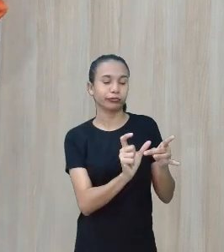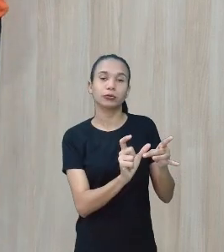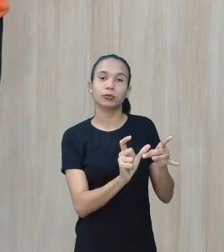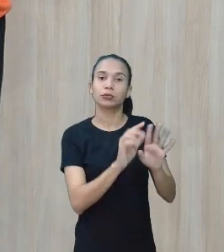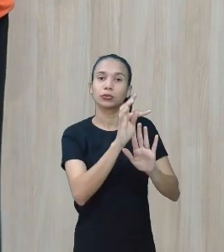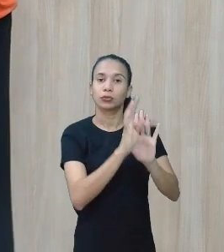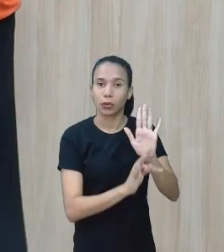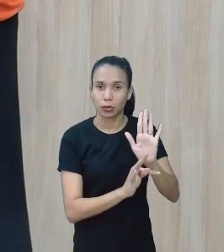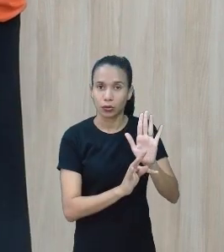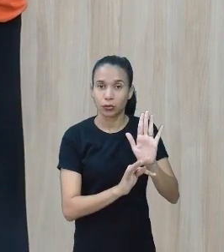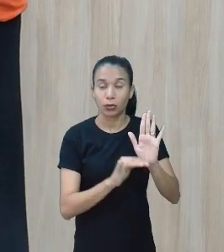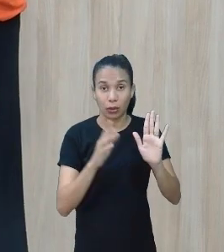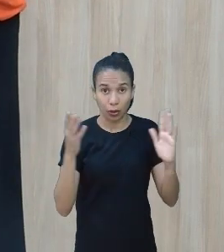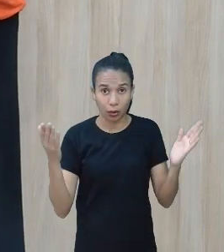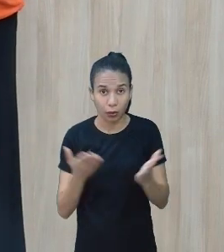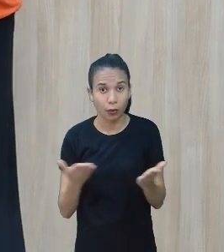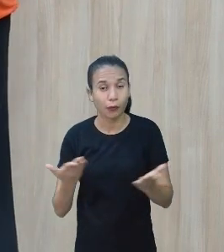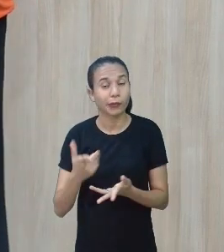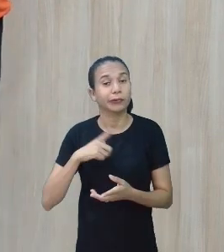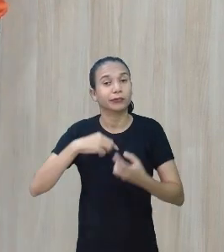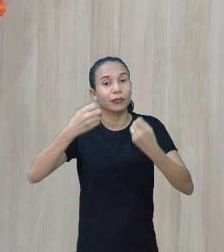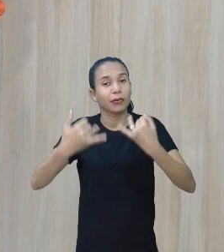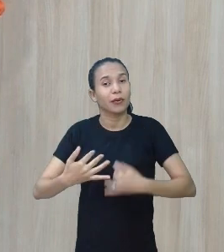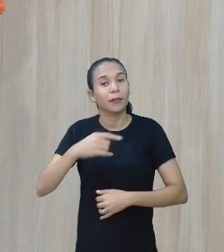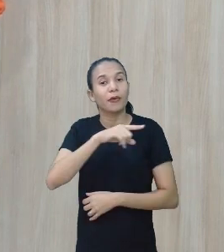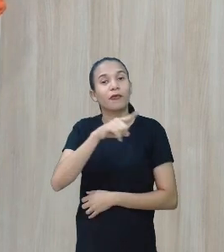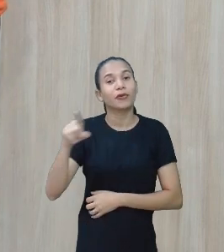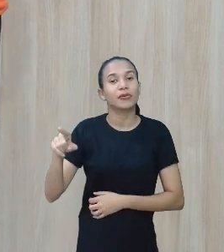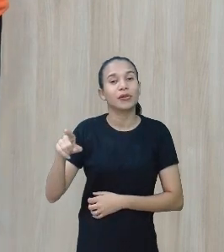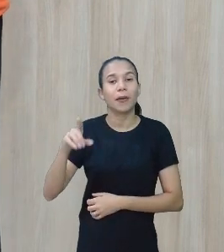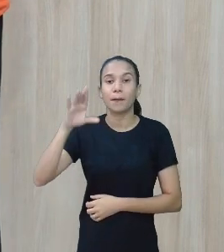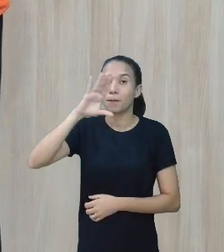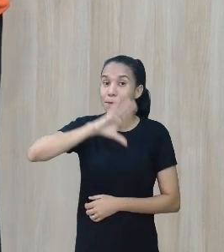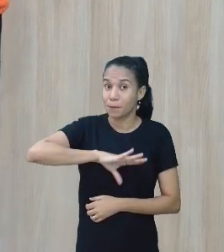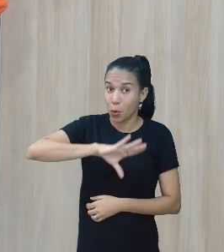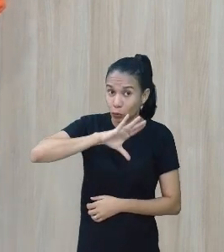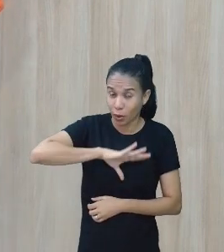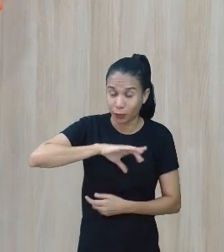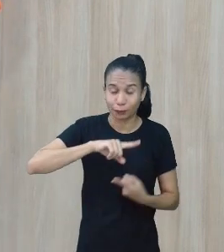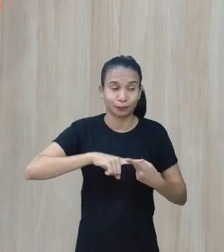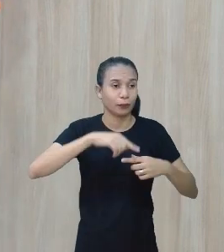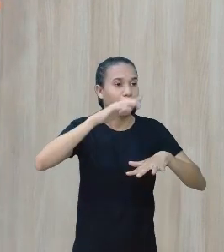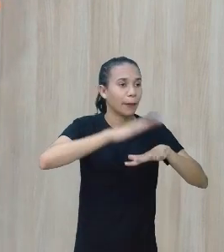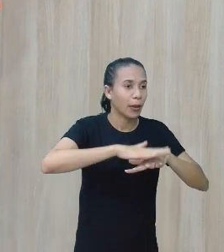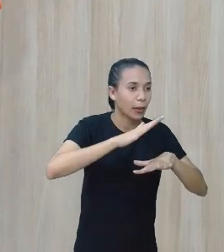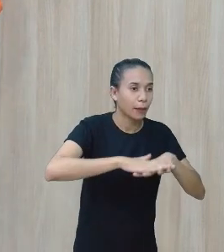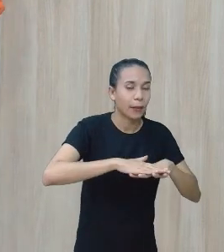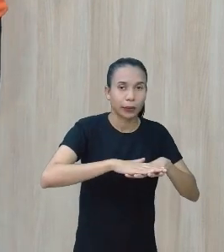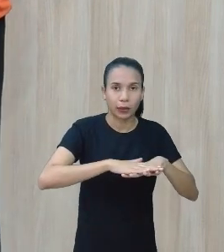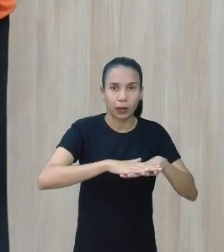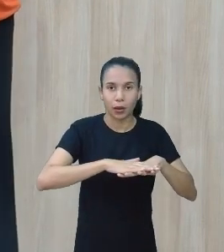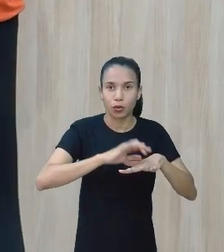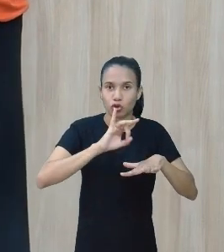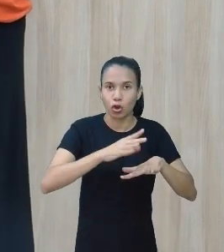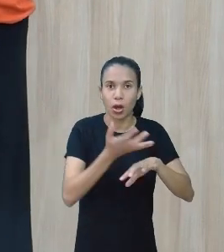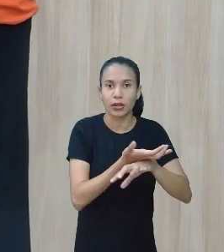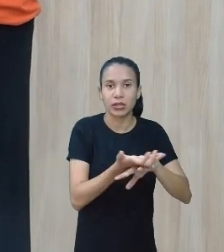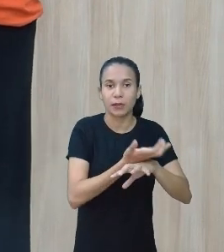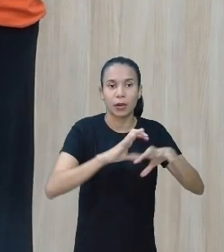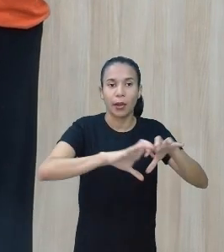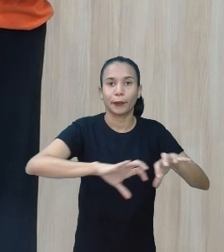texto. E é nesse momento que eu digo para vocês, português, matemática, não são